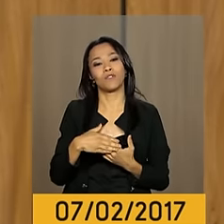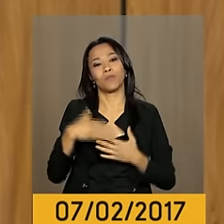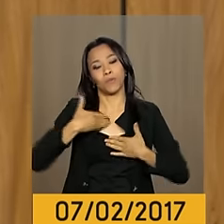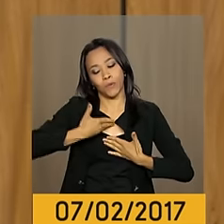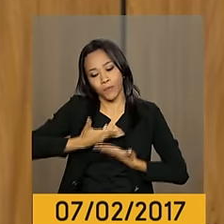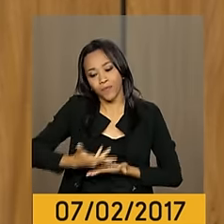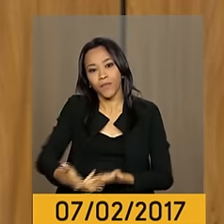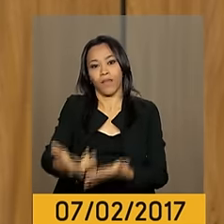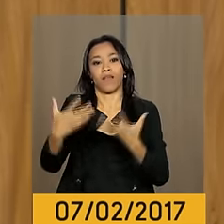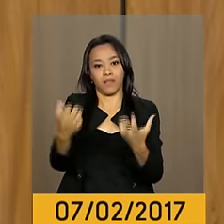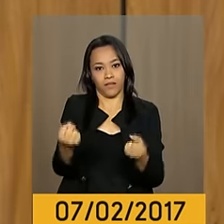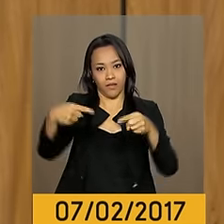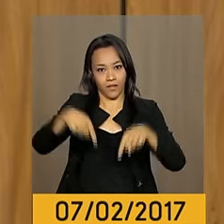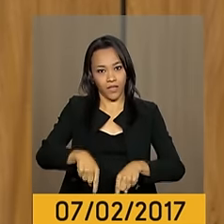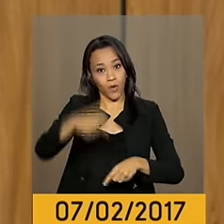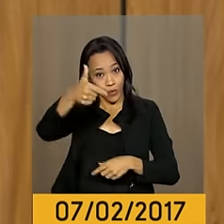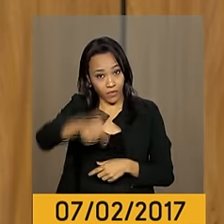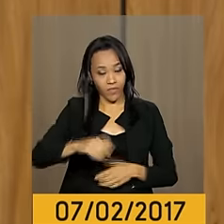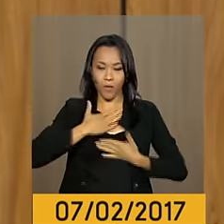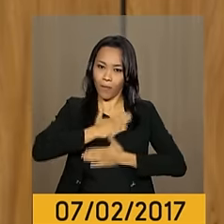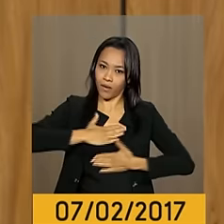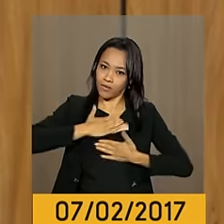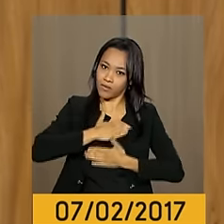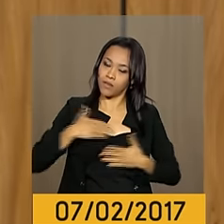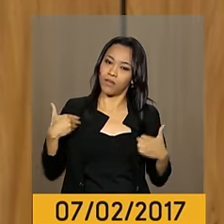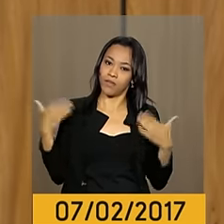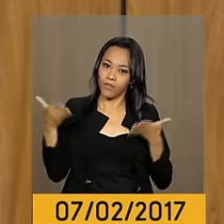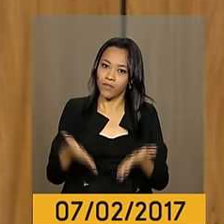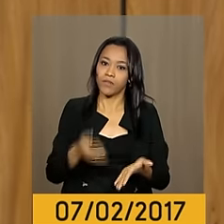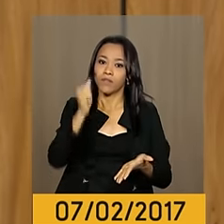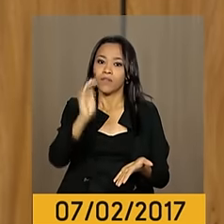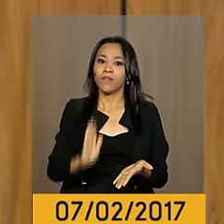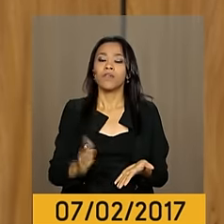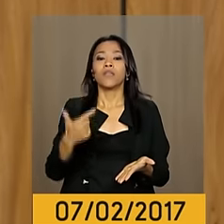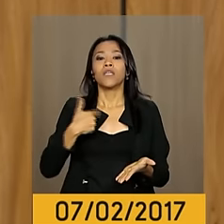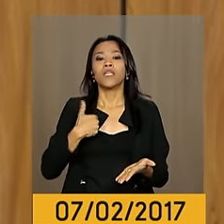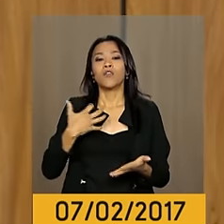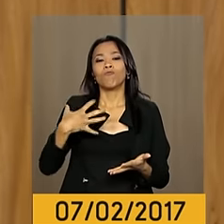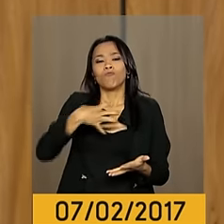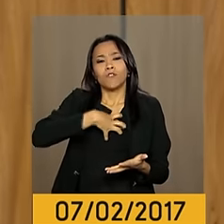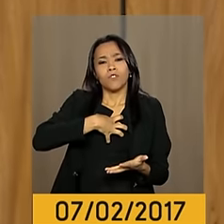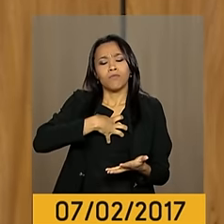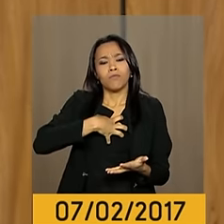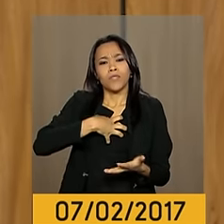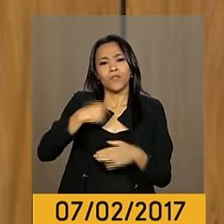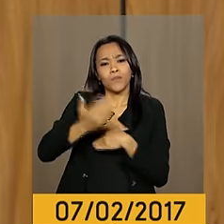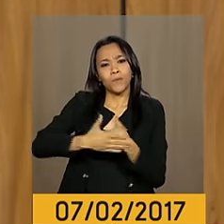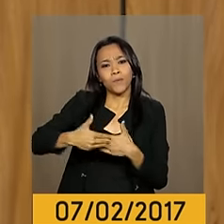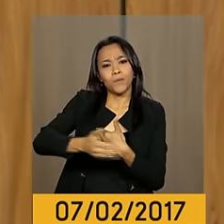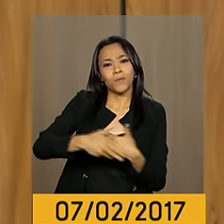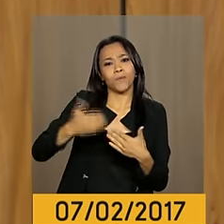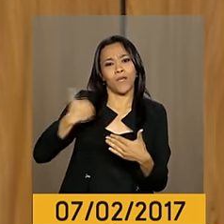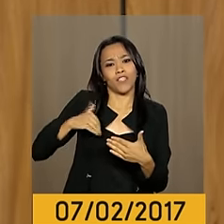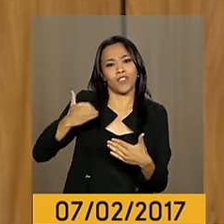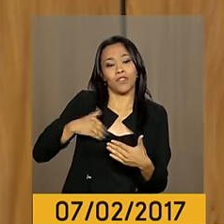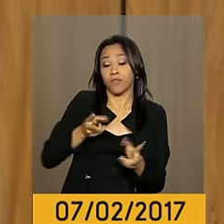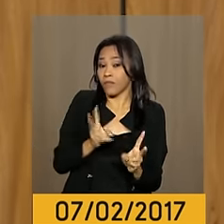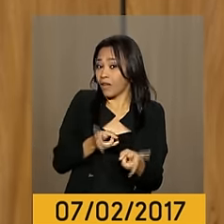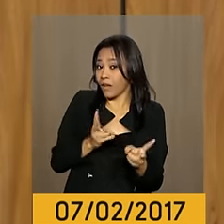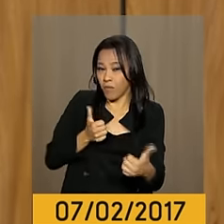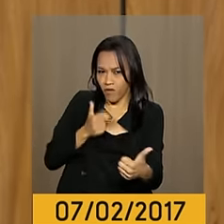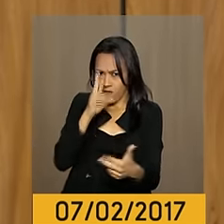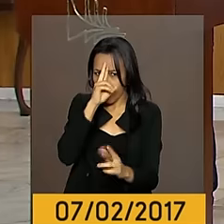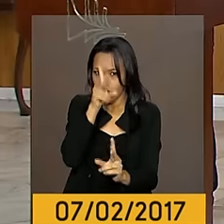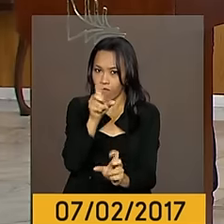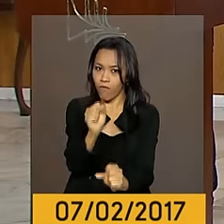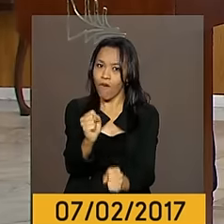receberam dizer uma vez mais que é um prazer afeto da Argentina para o Brasil está cada vez mais